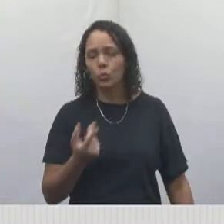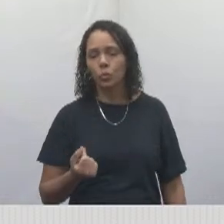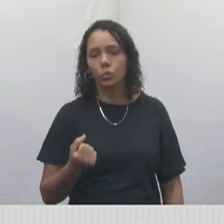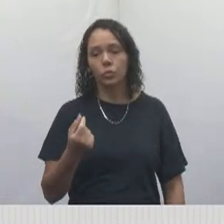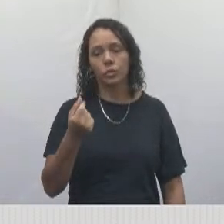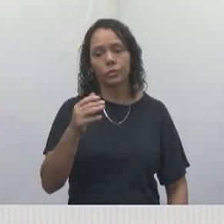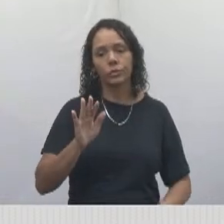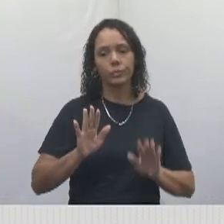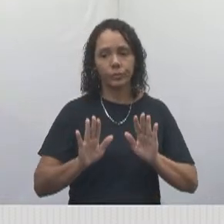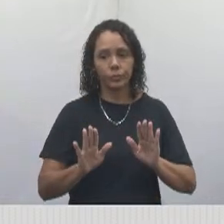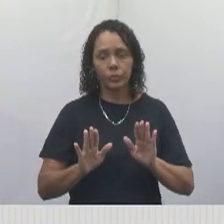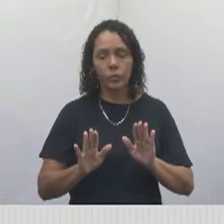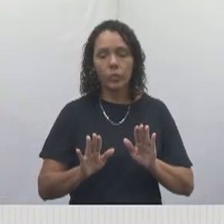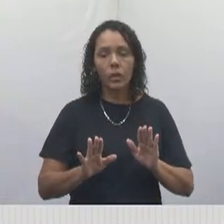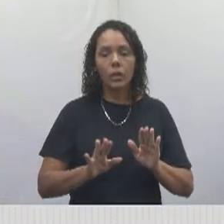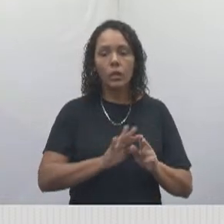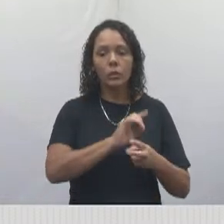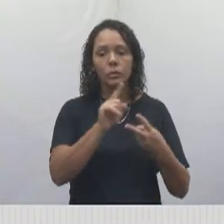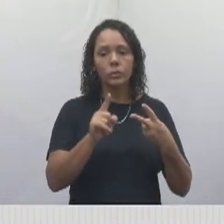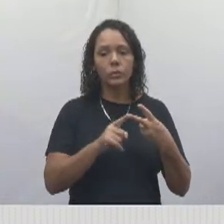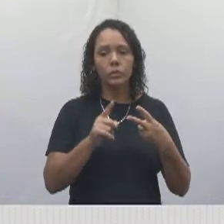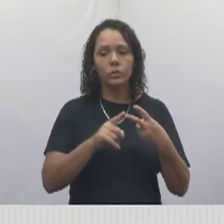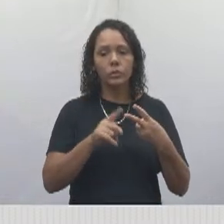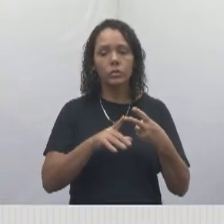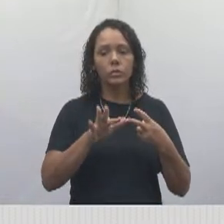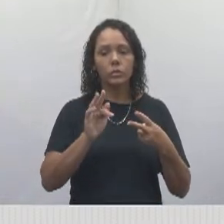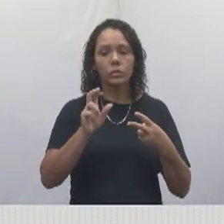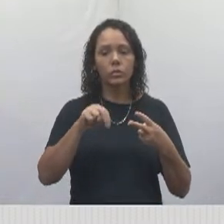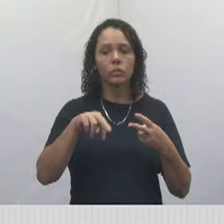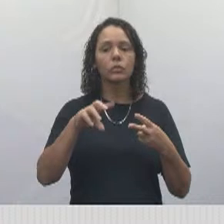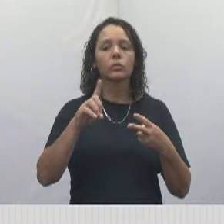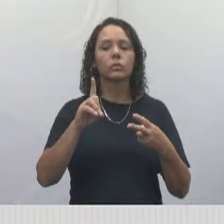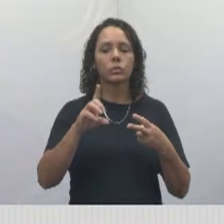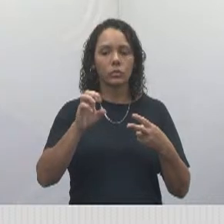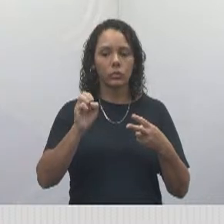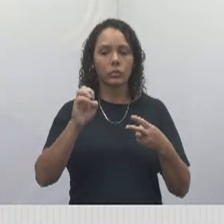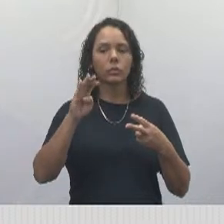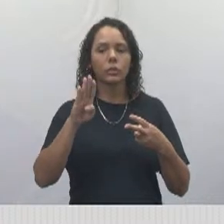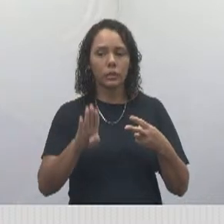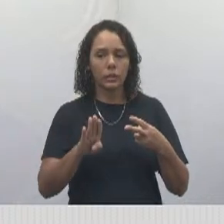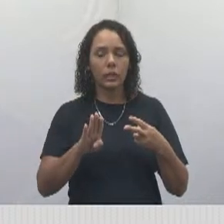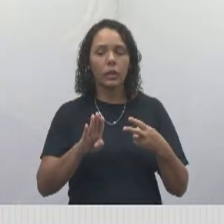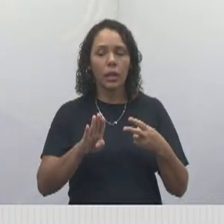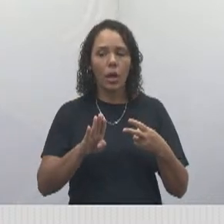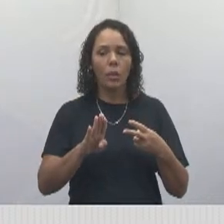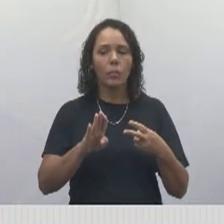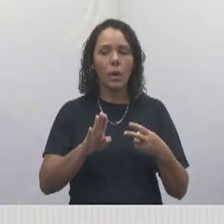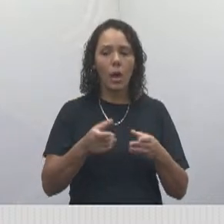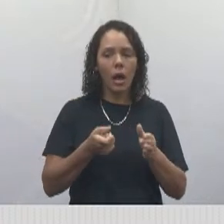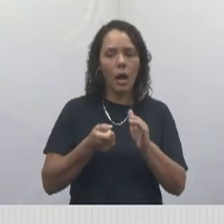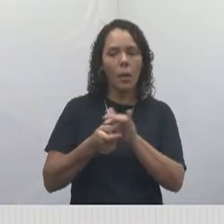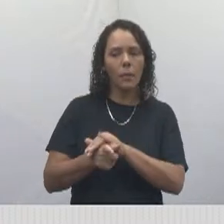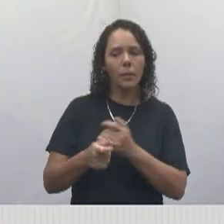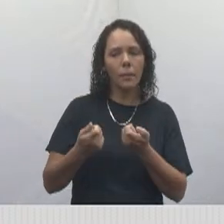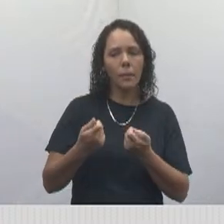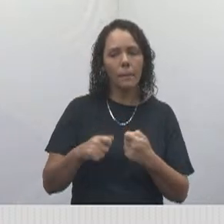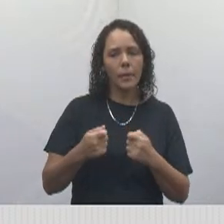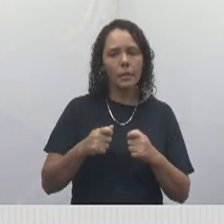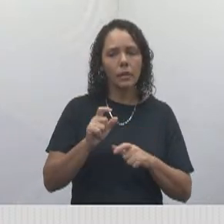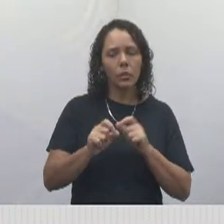Fundeb, o limite é que tem que aplicar no pagamento de pessoal, na remuneração de pessoal, algo em torno